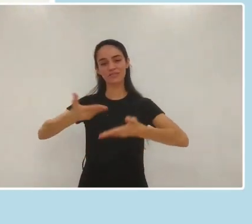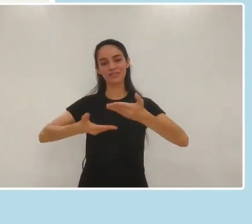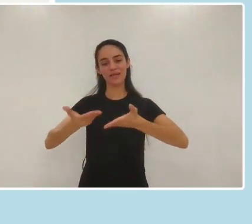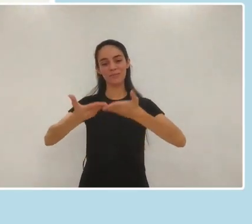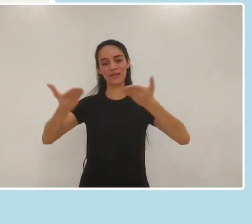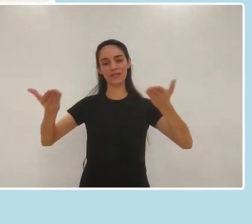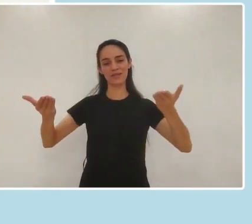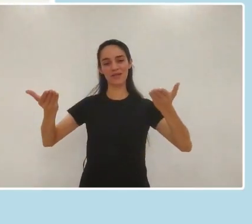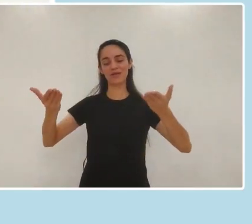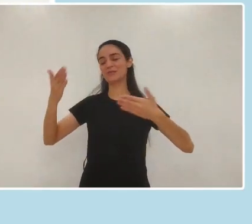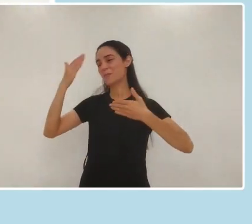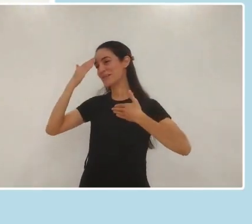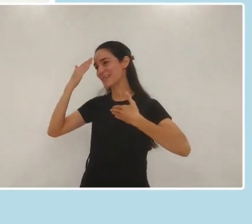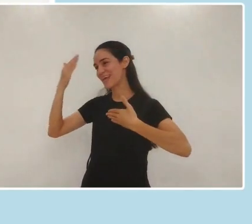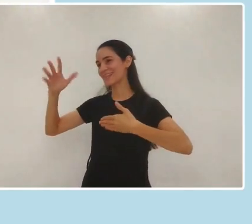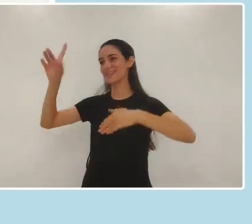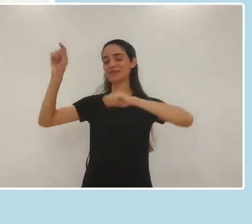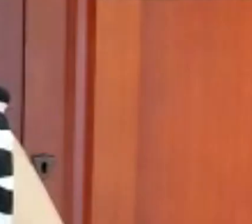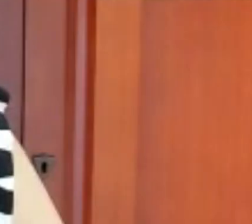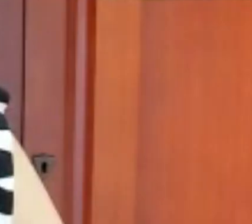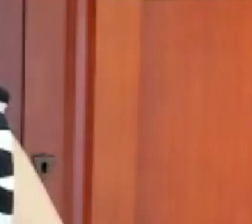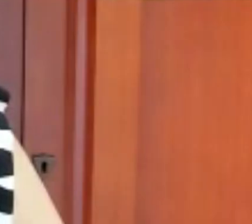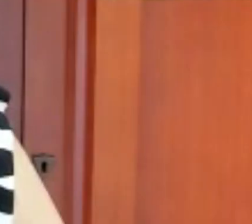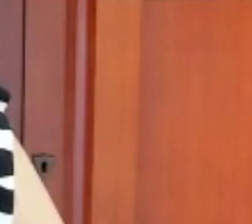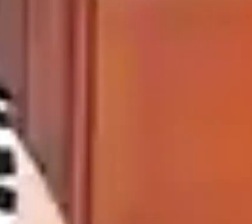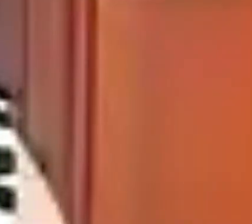e que Deus abençoe a cada um de vocês.